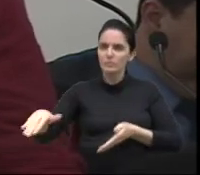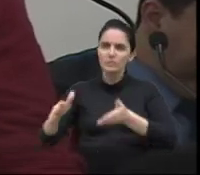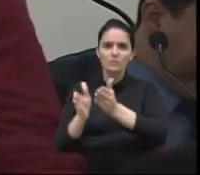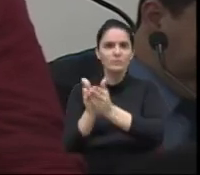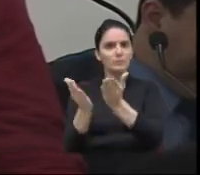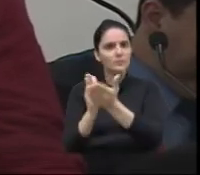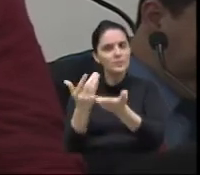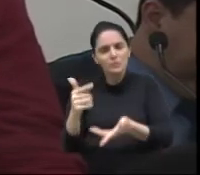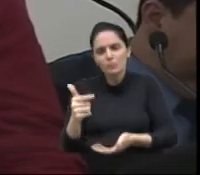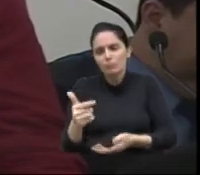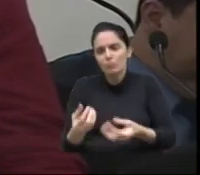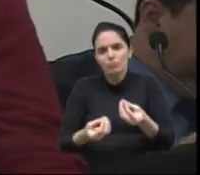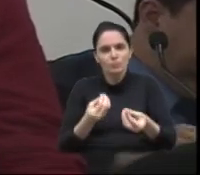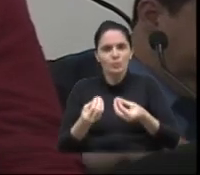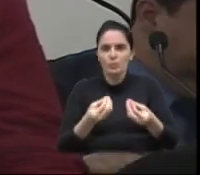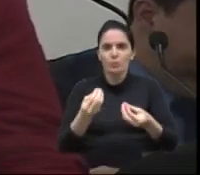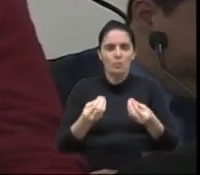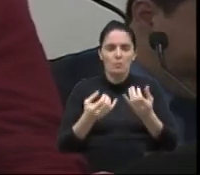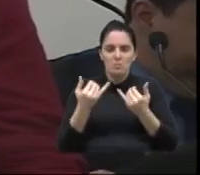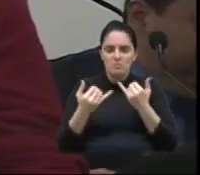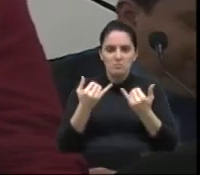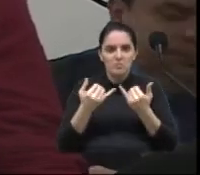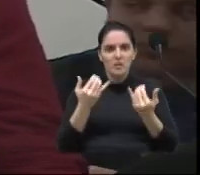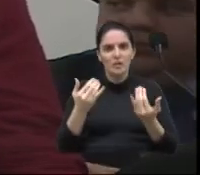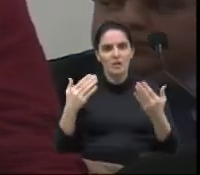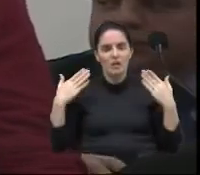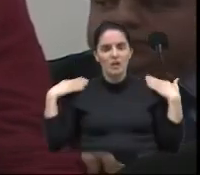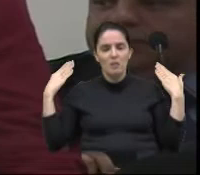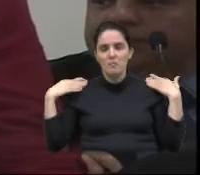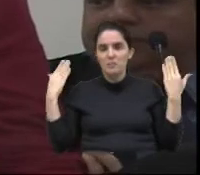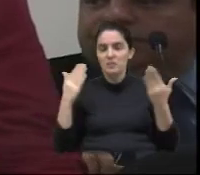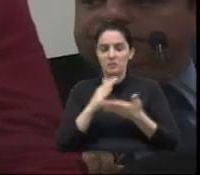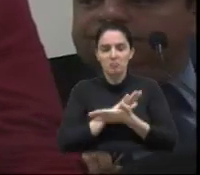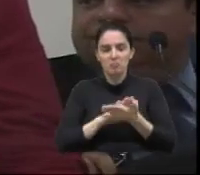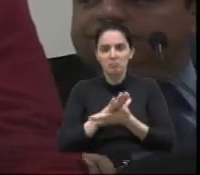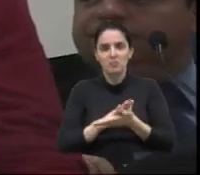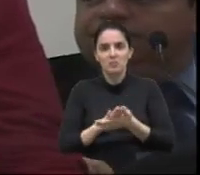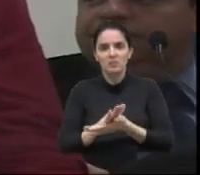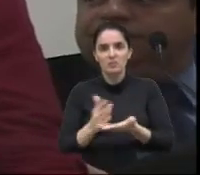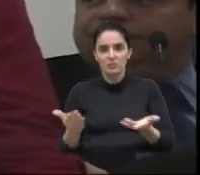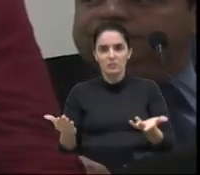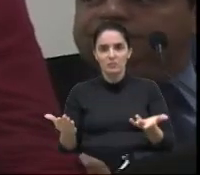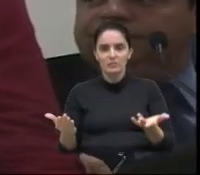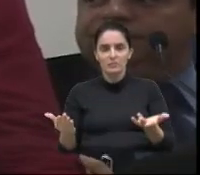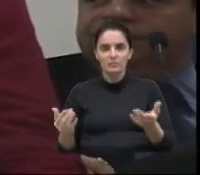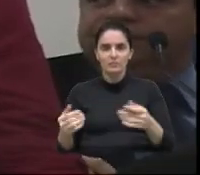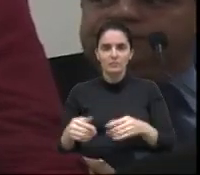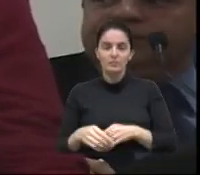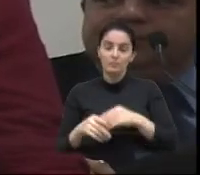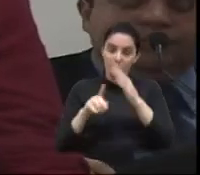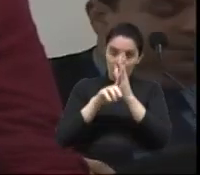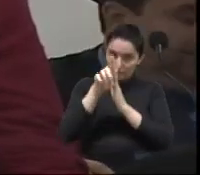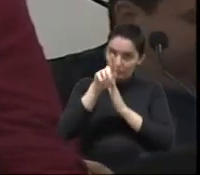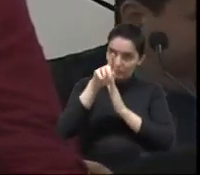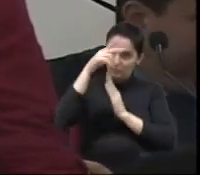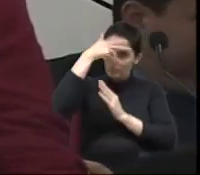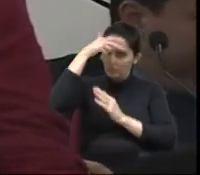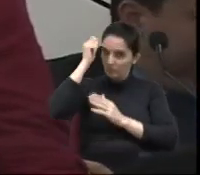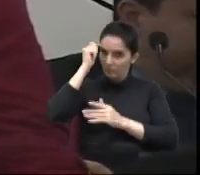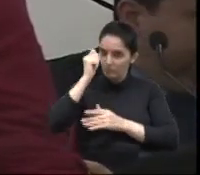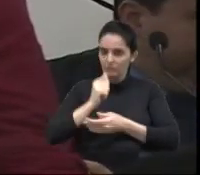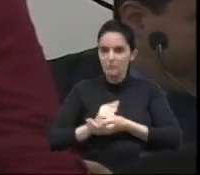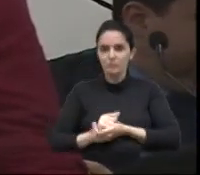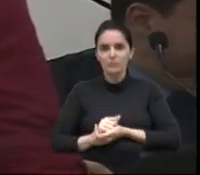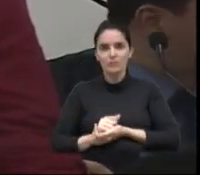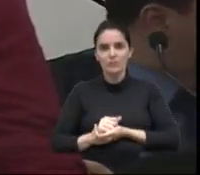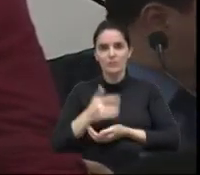se divertir, não têm como se ter o lazer, e também, principalmente nesse requerimento feito, os moradores se